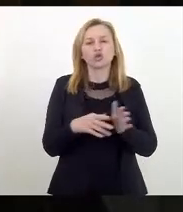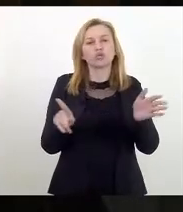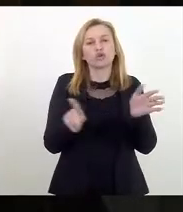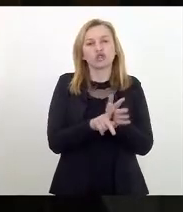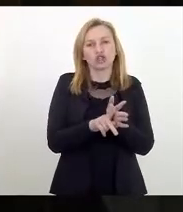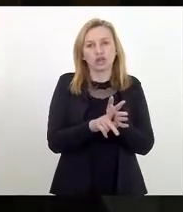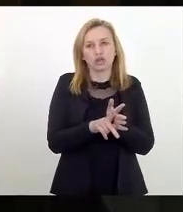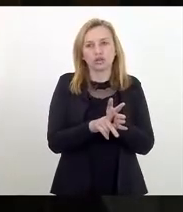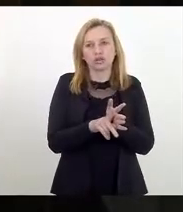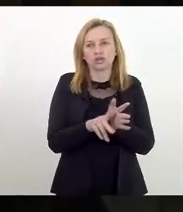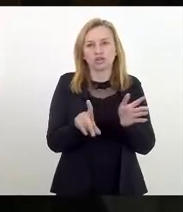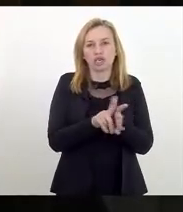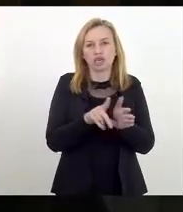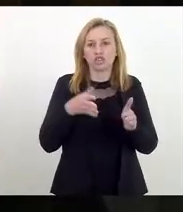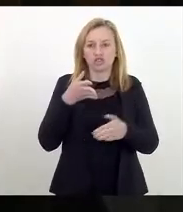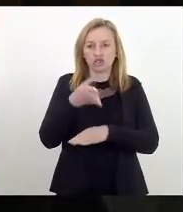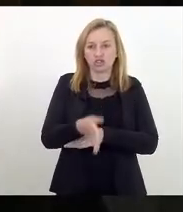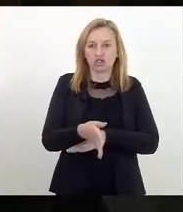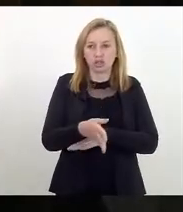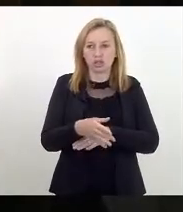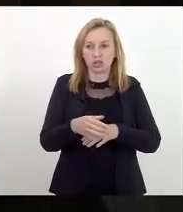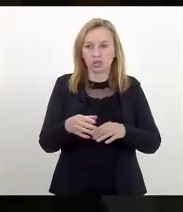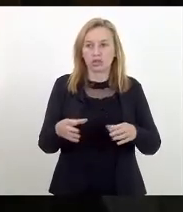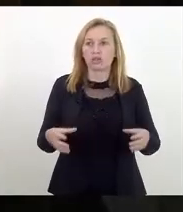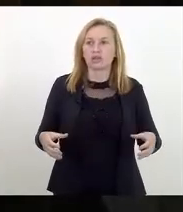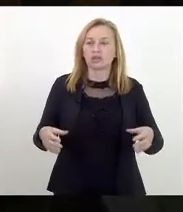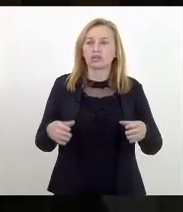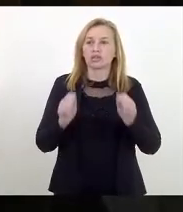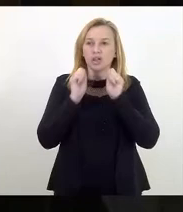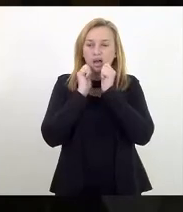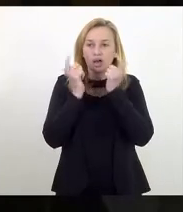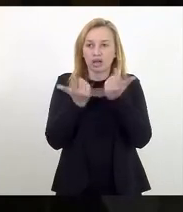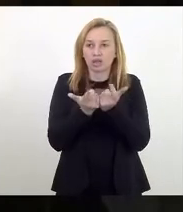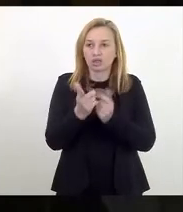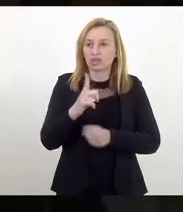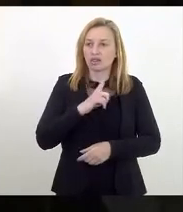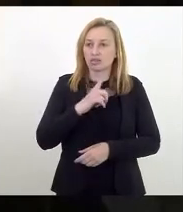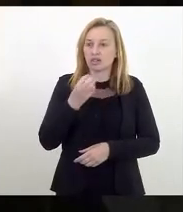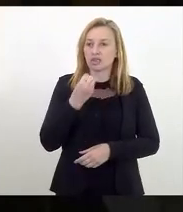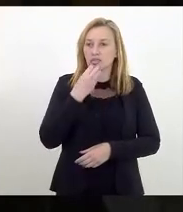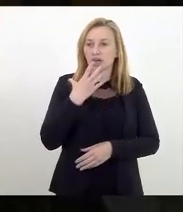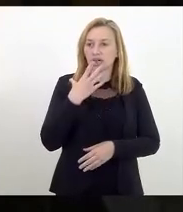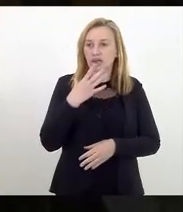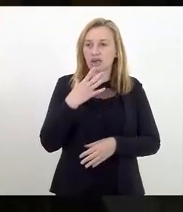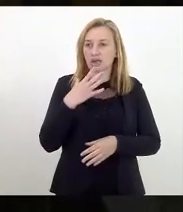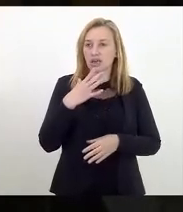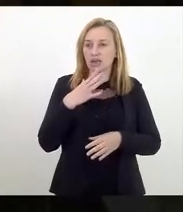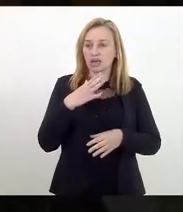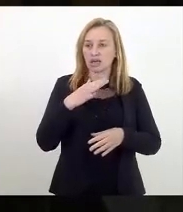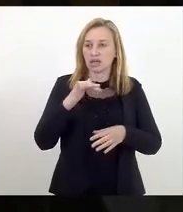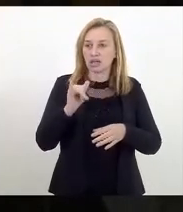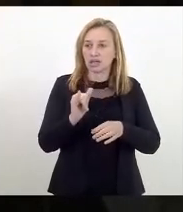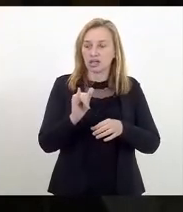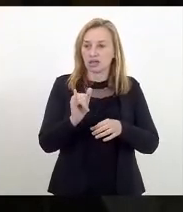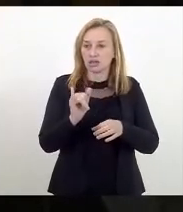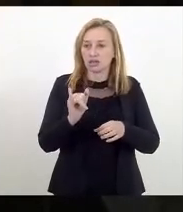de lei que chega no Parlamento Fluminense estivesse tão bem estruturado como esse.